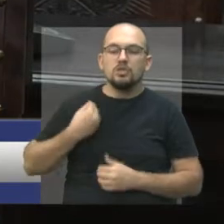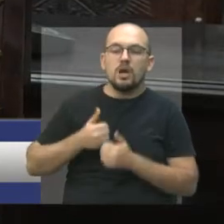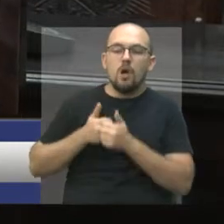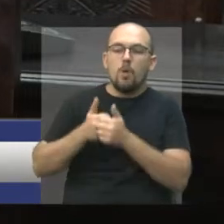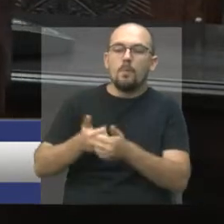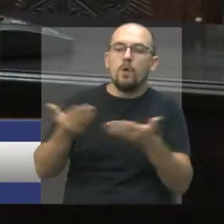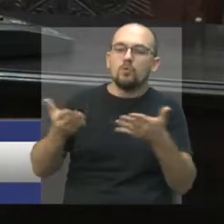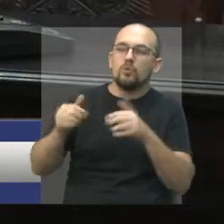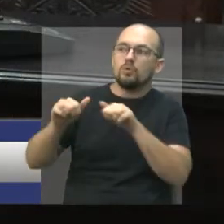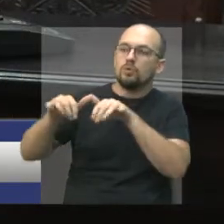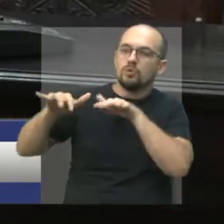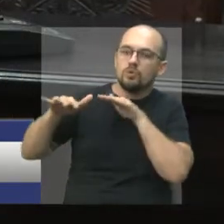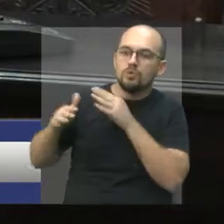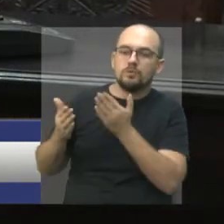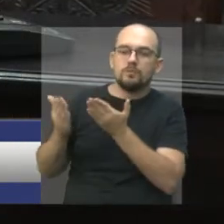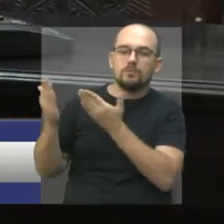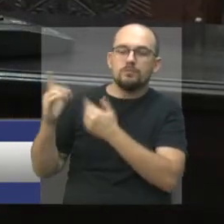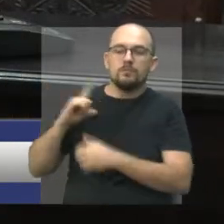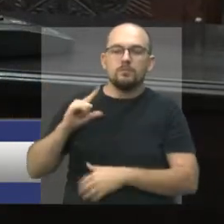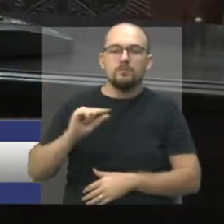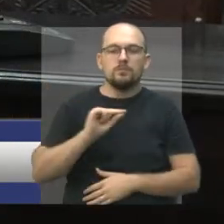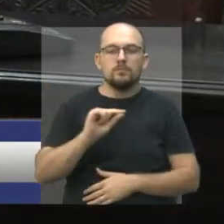aqui hoje?